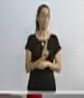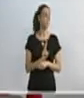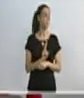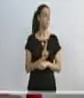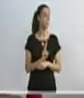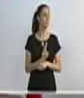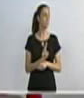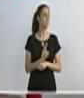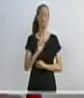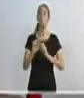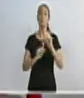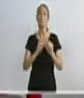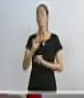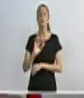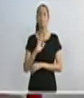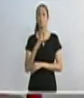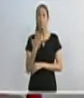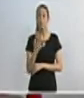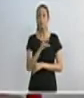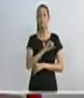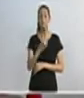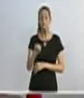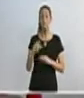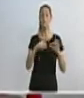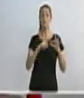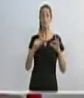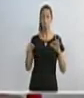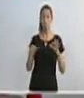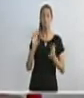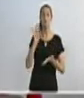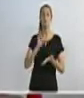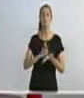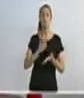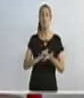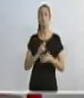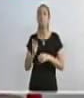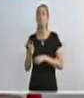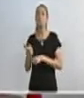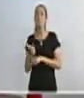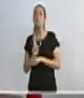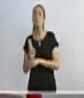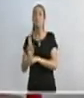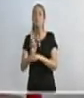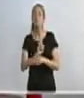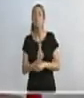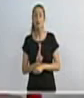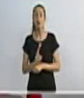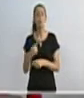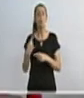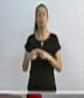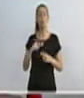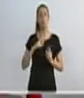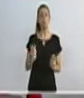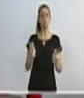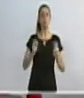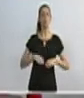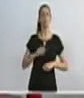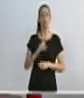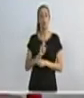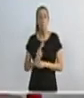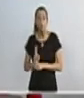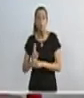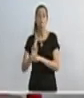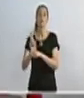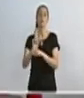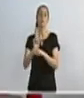E o que acontece se a FAEMA, por consequência, for fiscalizar? E por que ela tem competência para